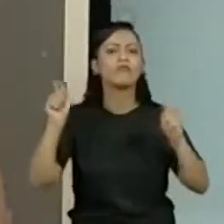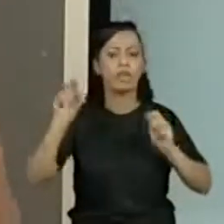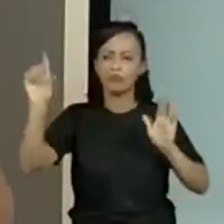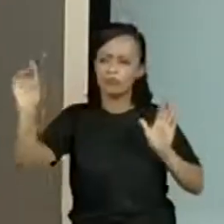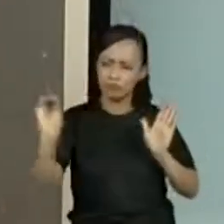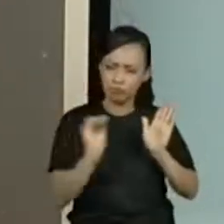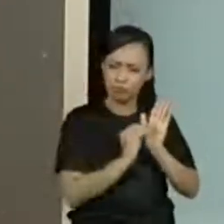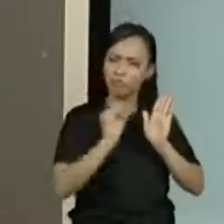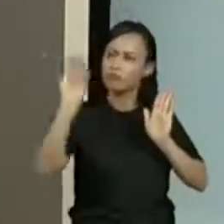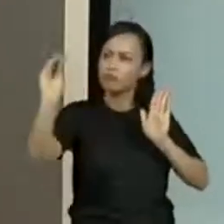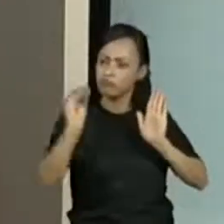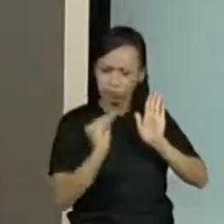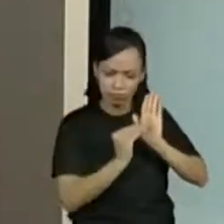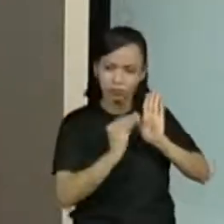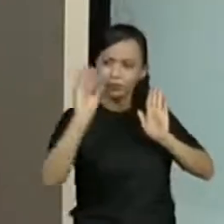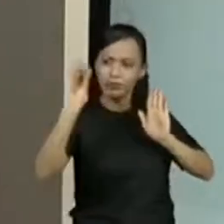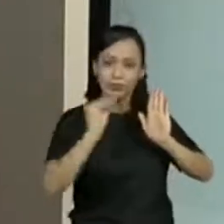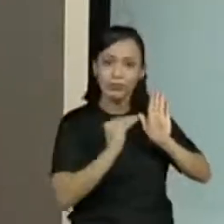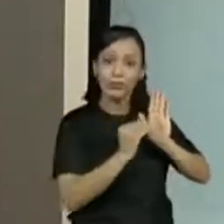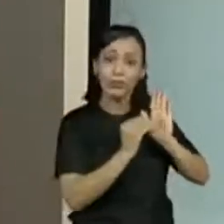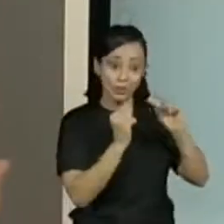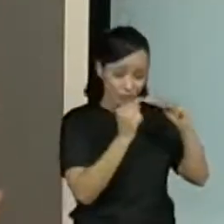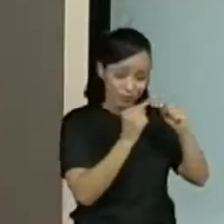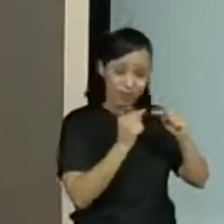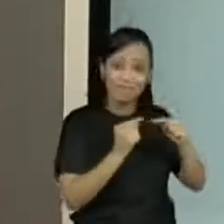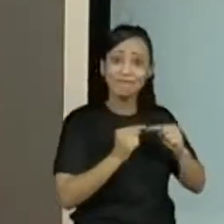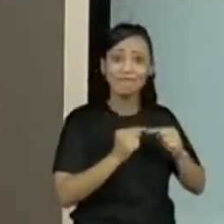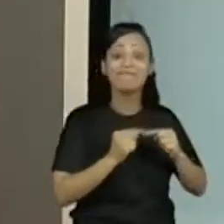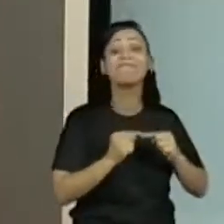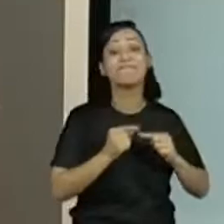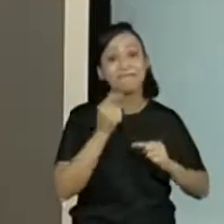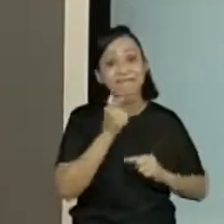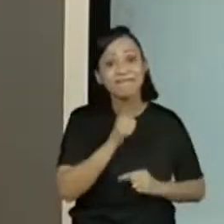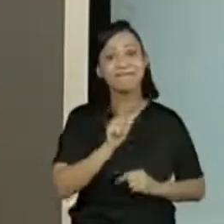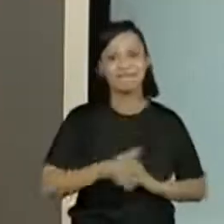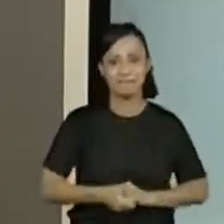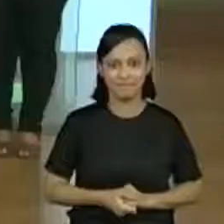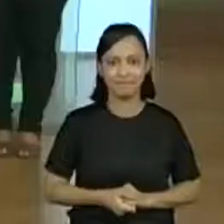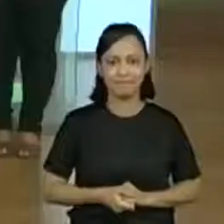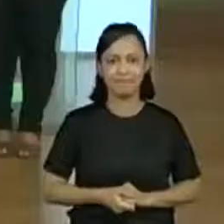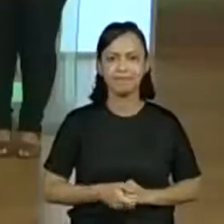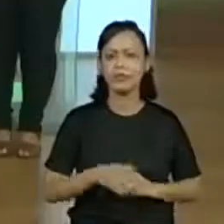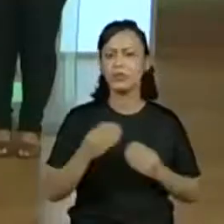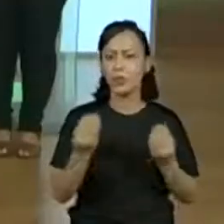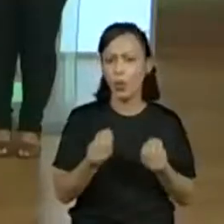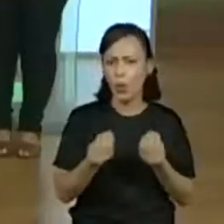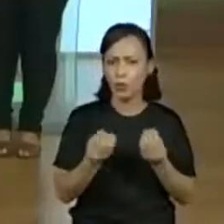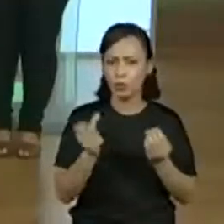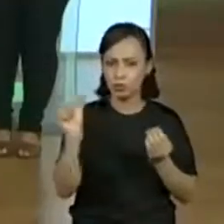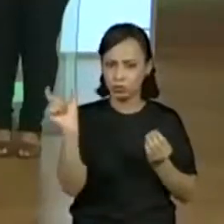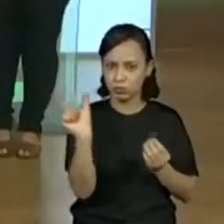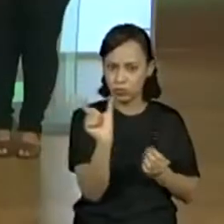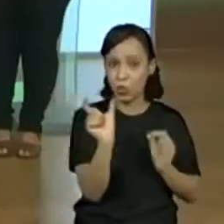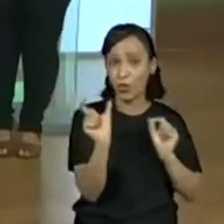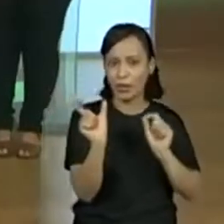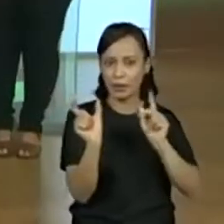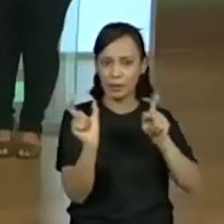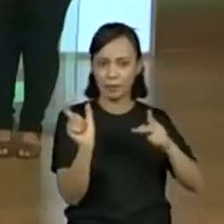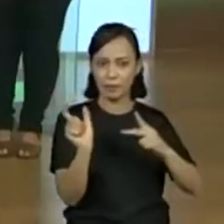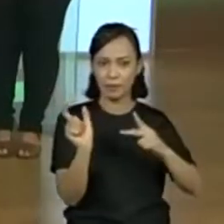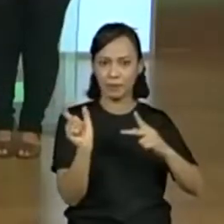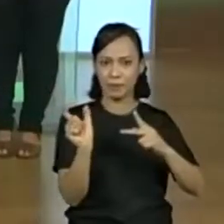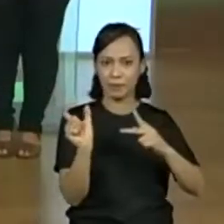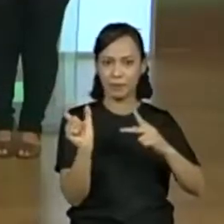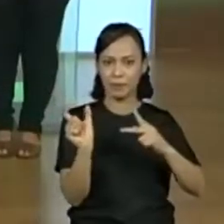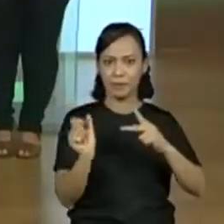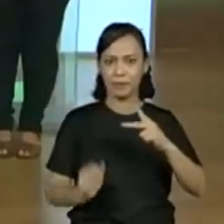consegui ler e escrever outras palavras certo sao.pau da Paula ao